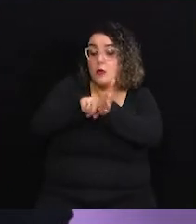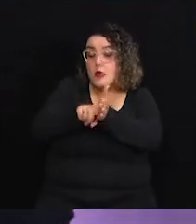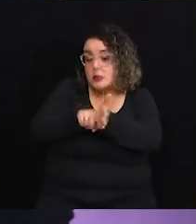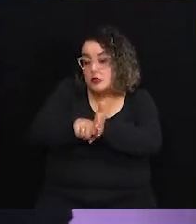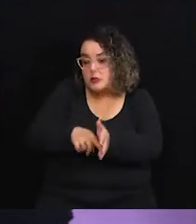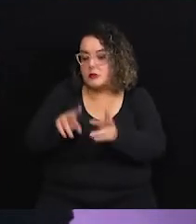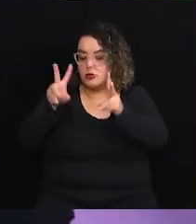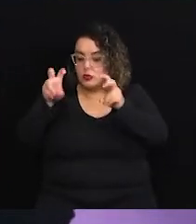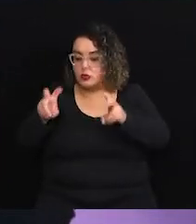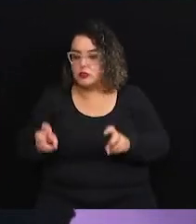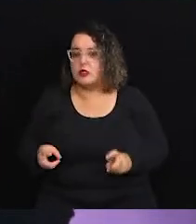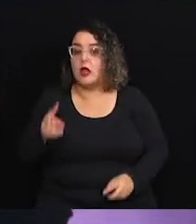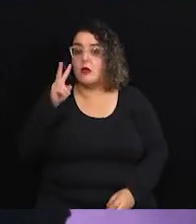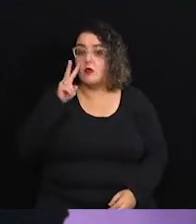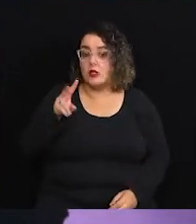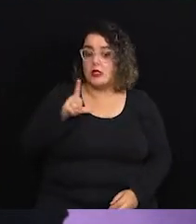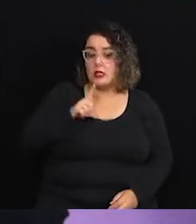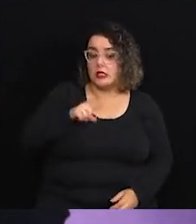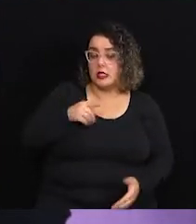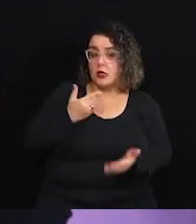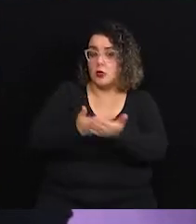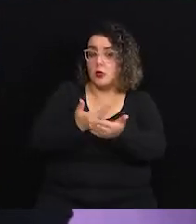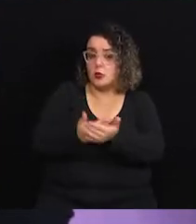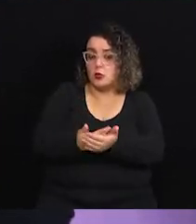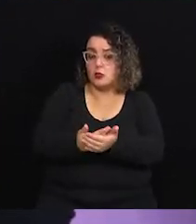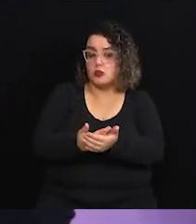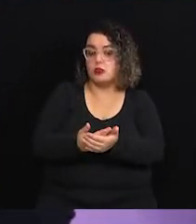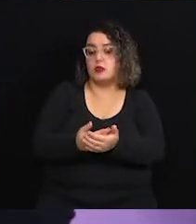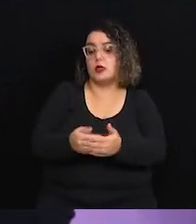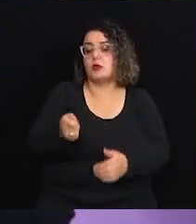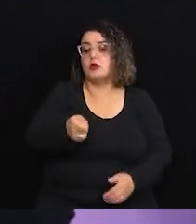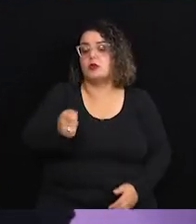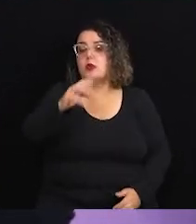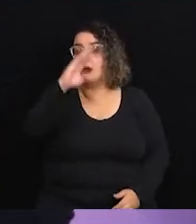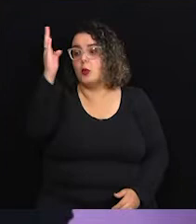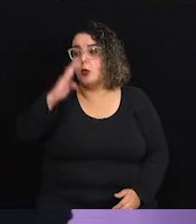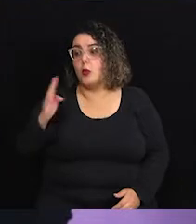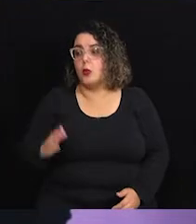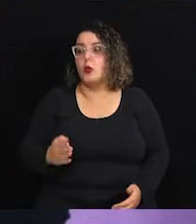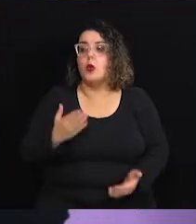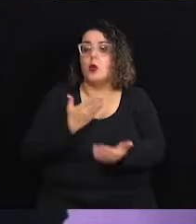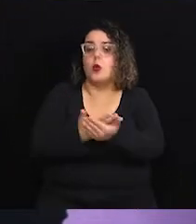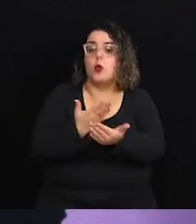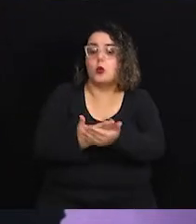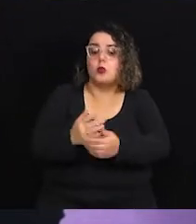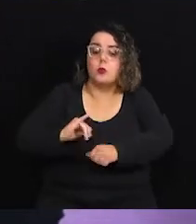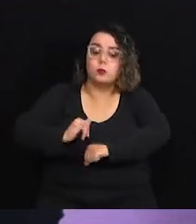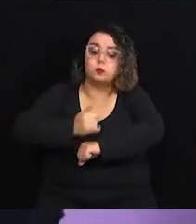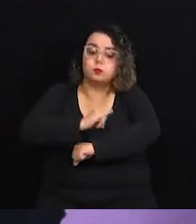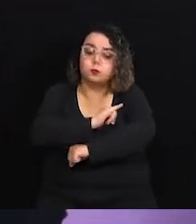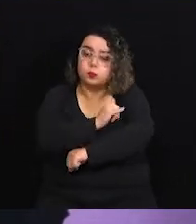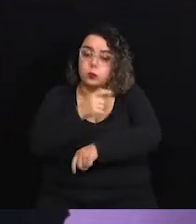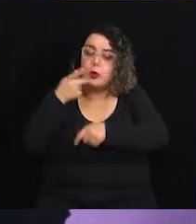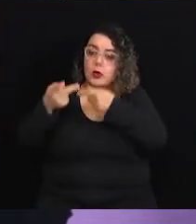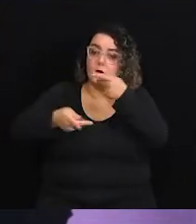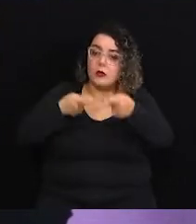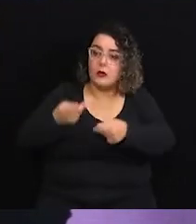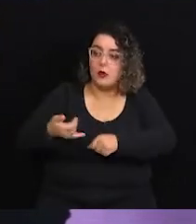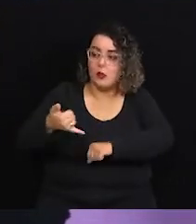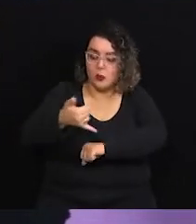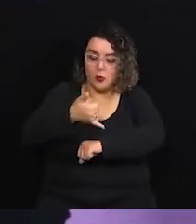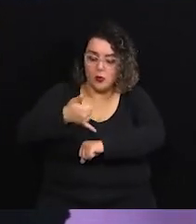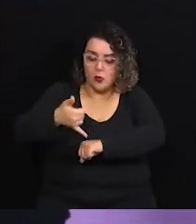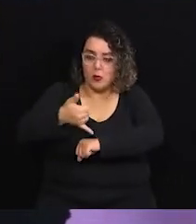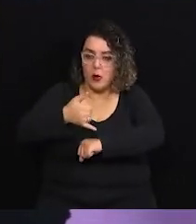sobre o assunto, estava vendo que existe um estudo da Associação Brasileira para Estudos da Obesidade que fala um pouquinho sobre a